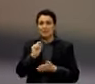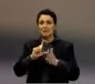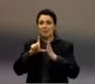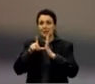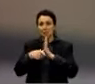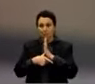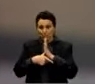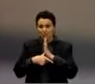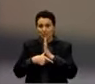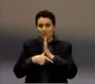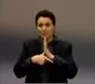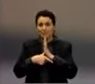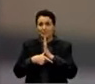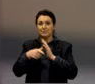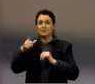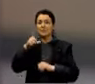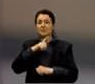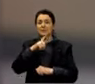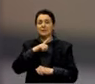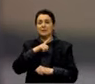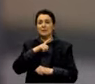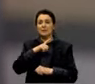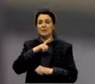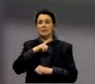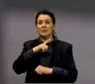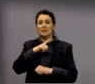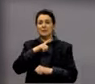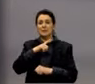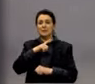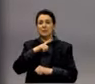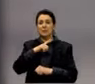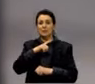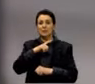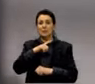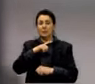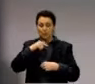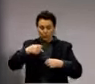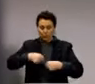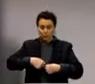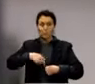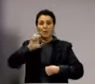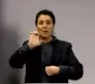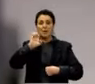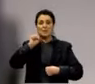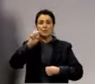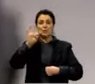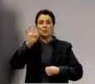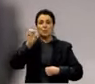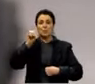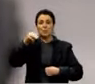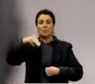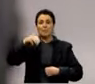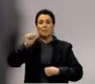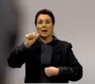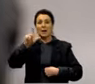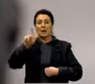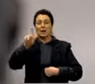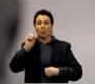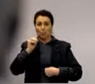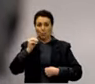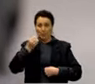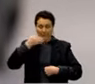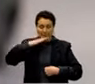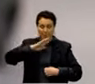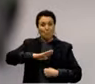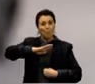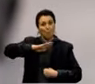Depois do esôfago, nós temos o estômago. Bom, o esôfago, ele vai empurrando